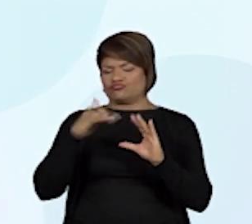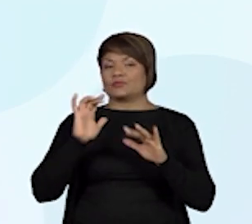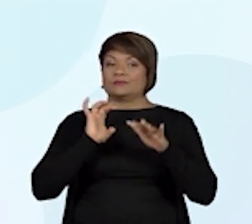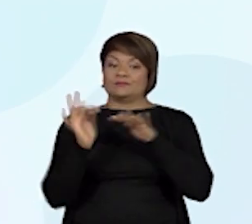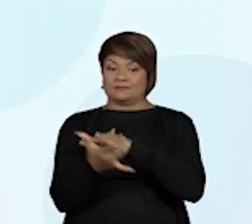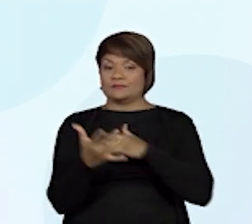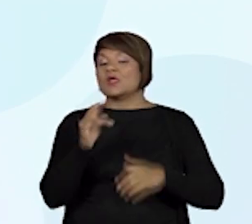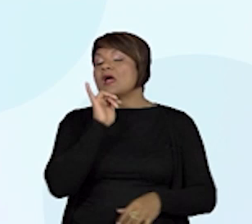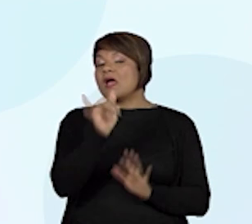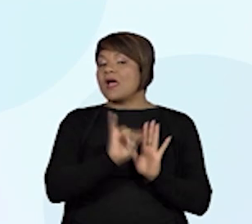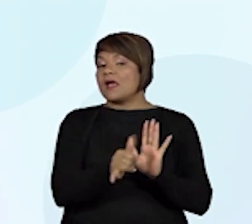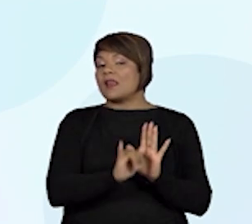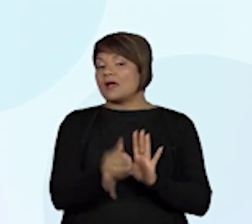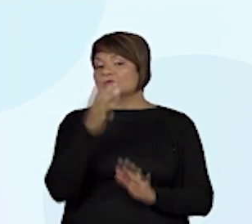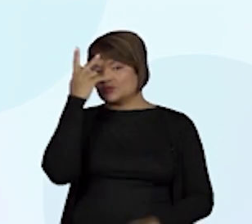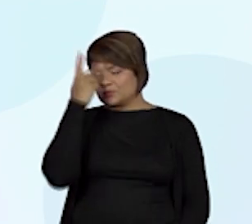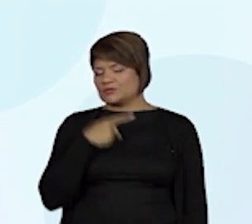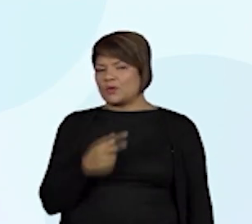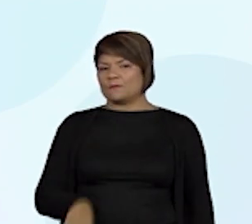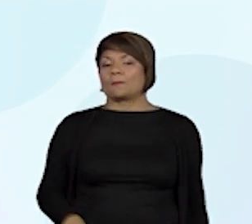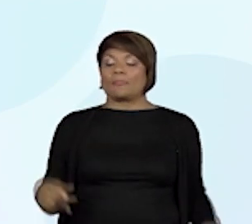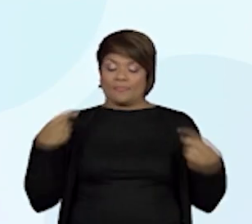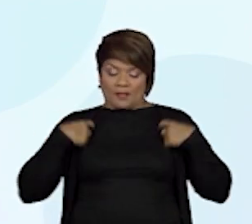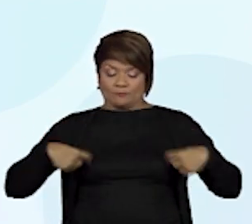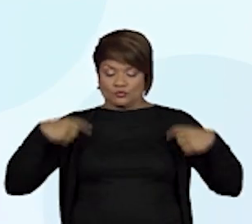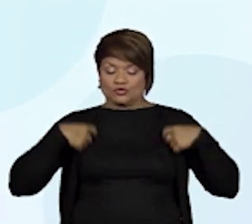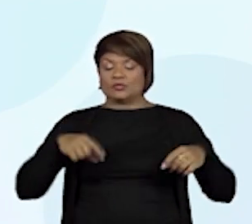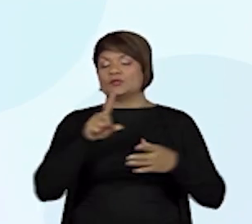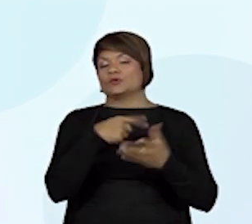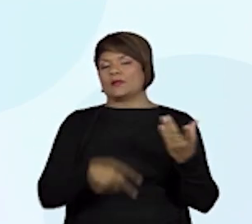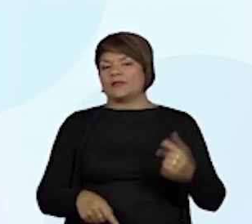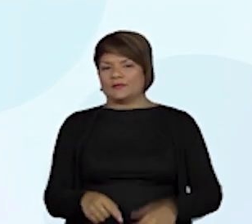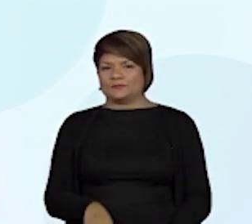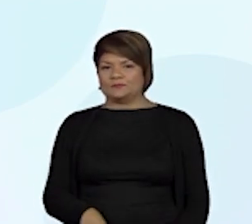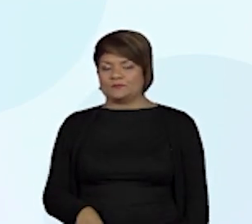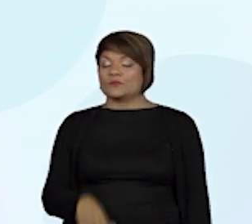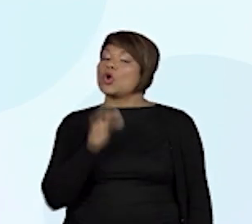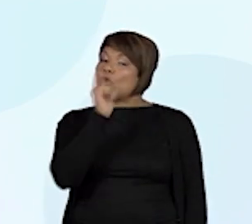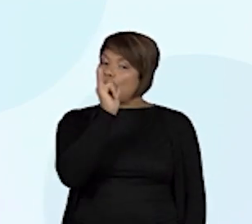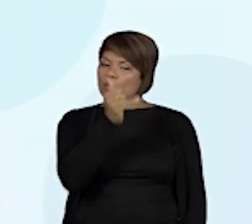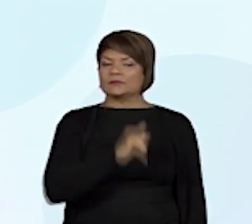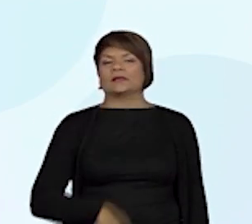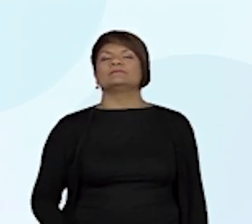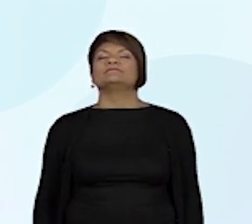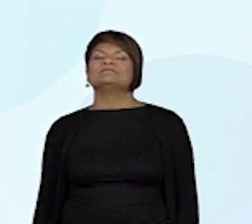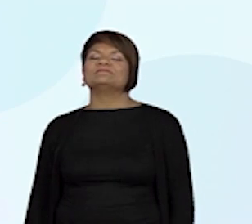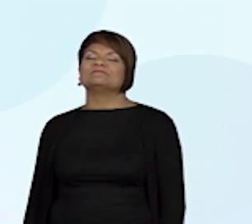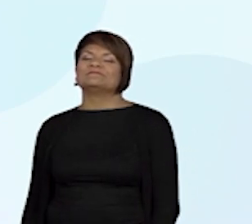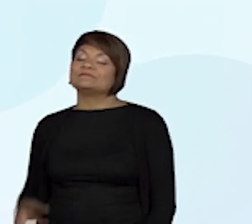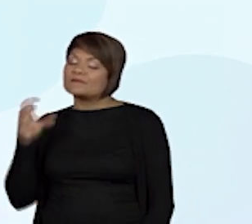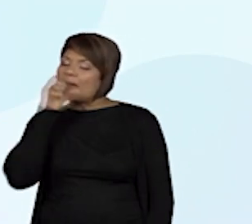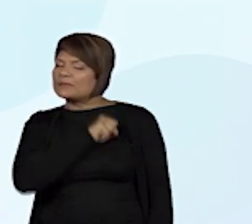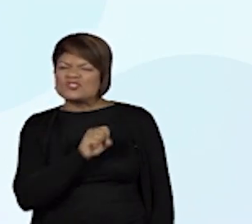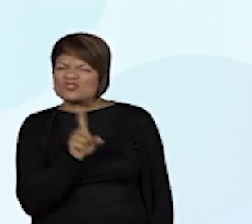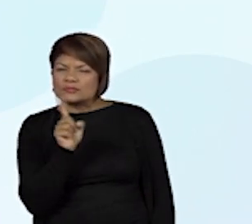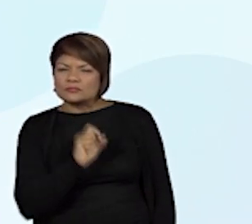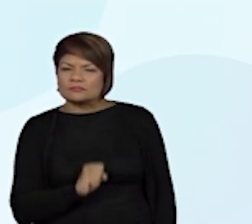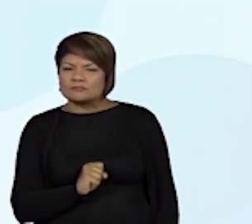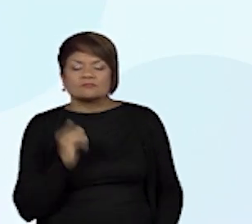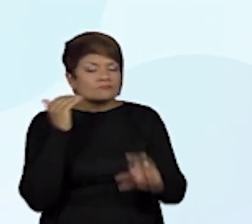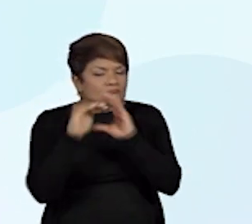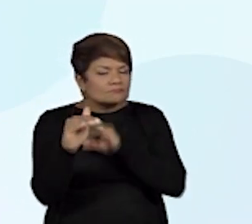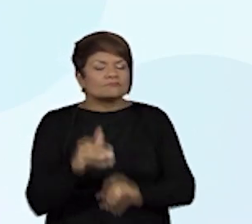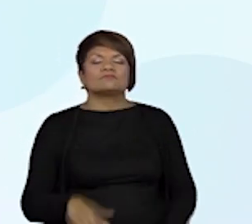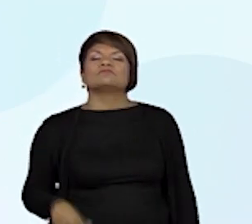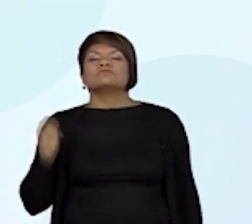pessoais dessa história que eu criei da mochila ou do caderno. Boa. Contem um relato pessoal, um videozinho rapidinho aí para vocês,